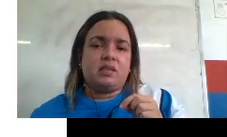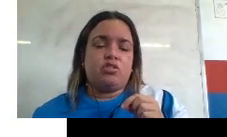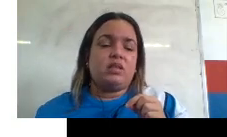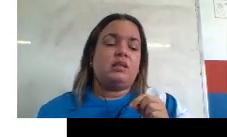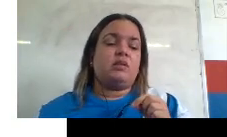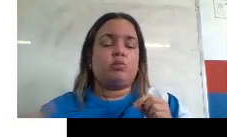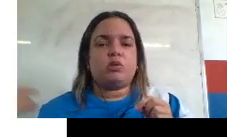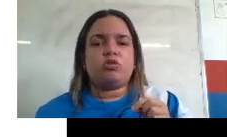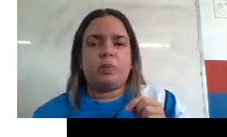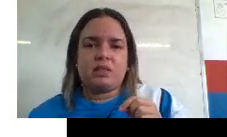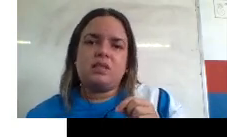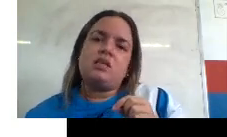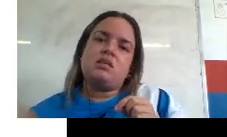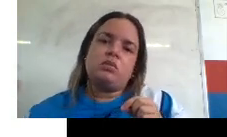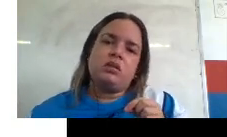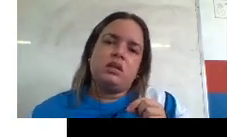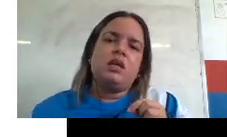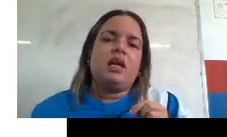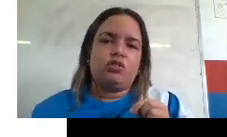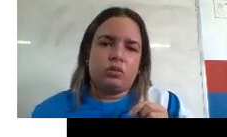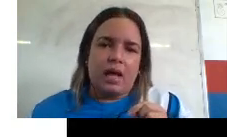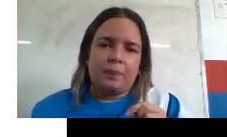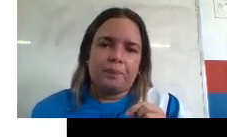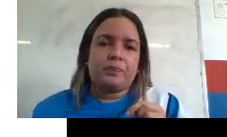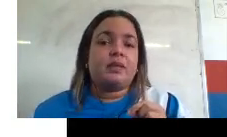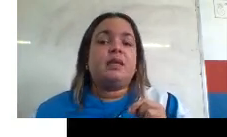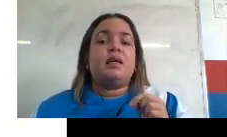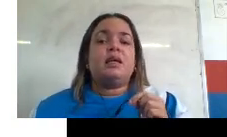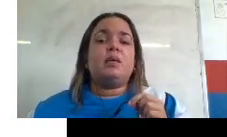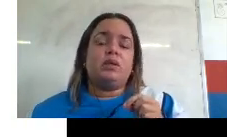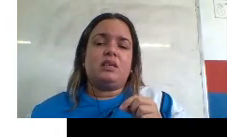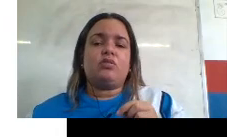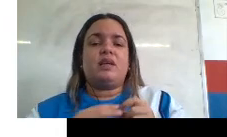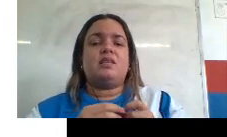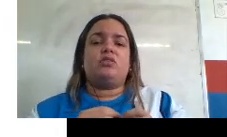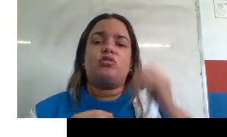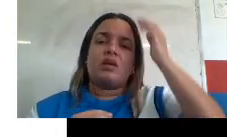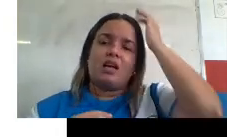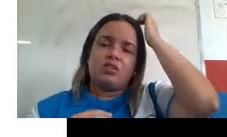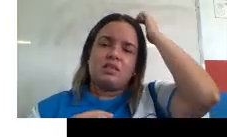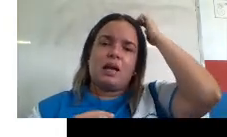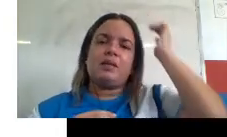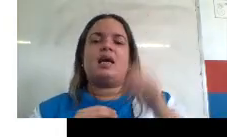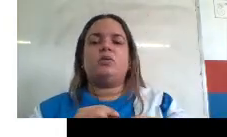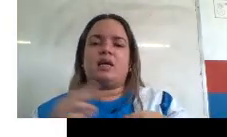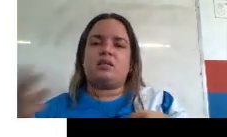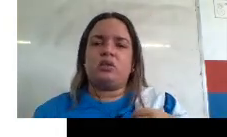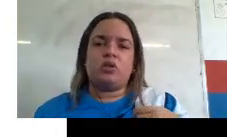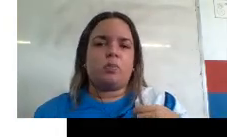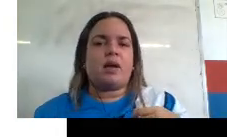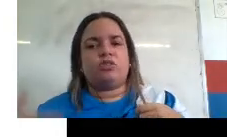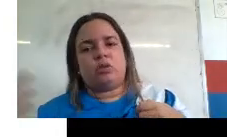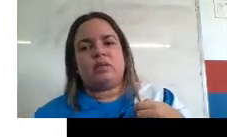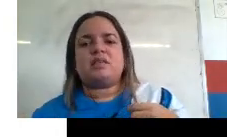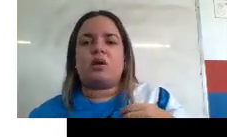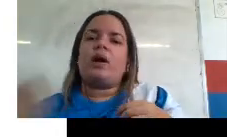vez mais exigente, então as pessoas precisam estudar. E muitas vezes A gente sabe que a educação no